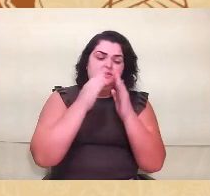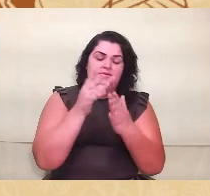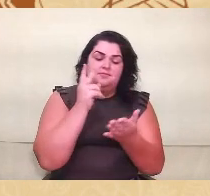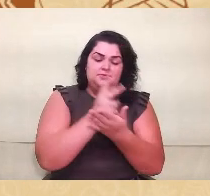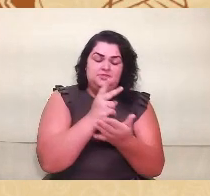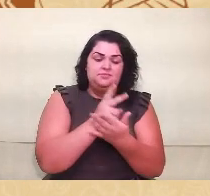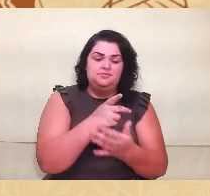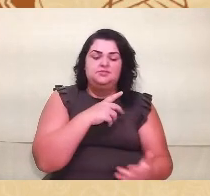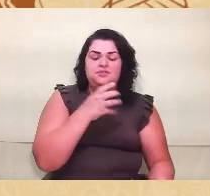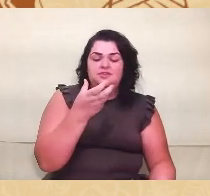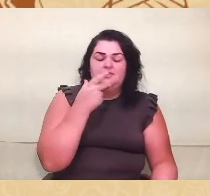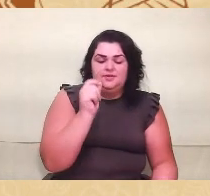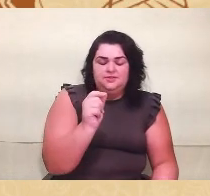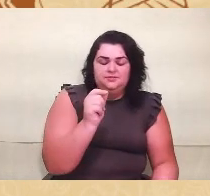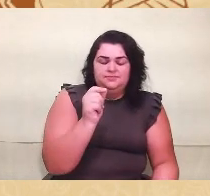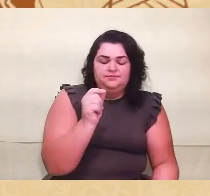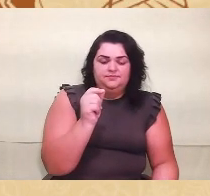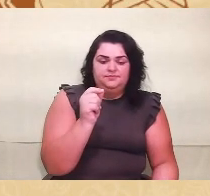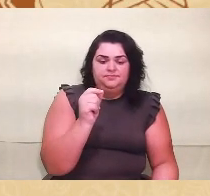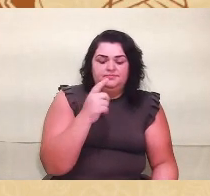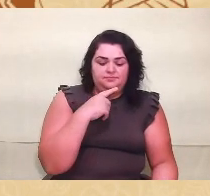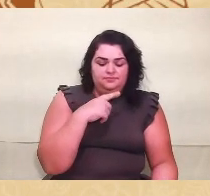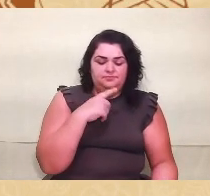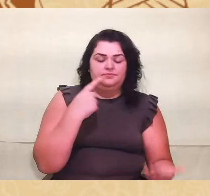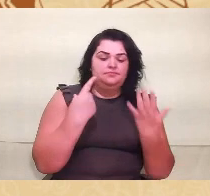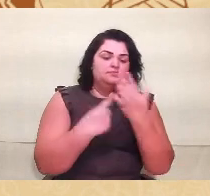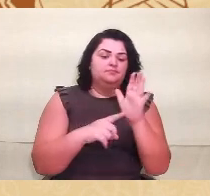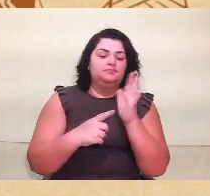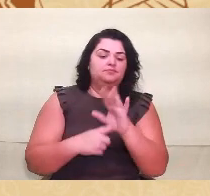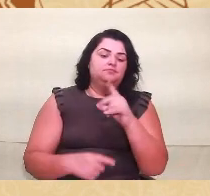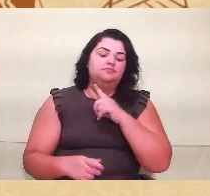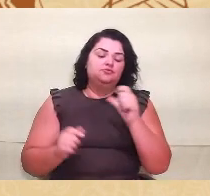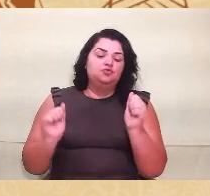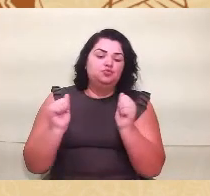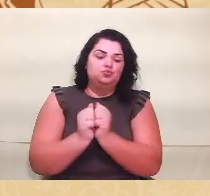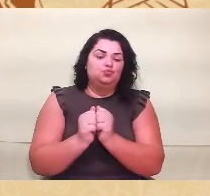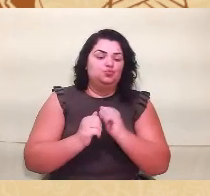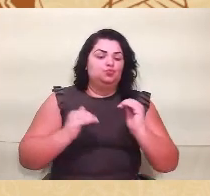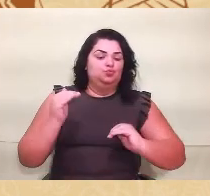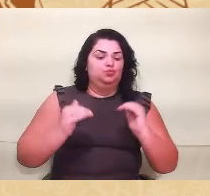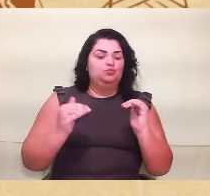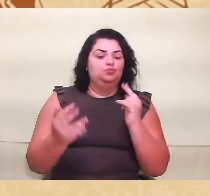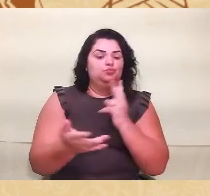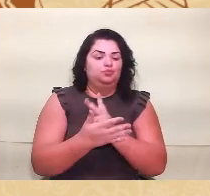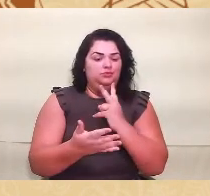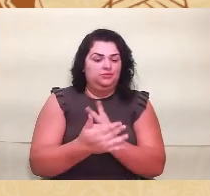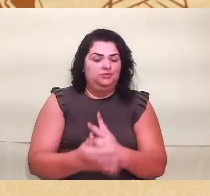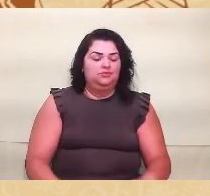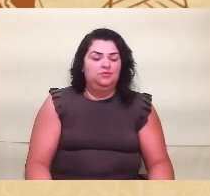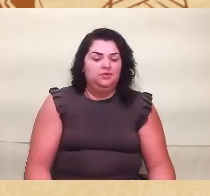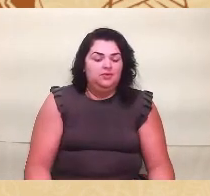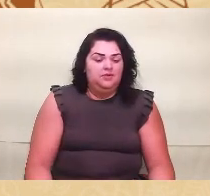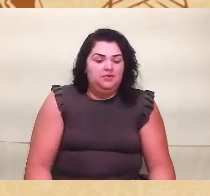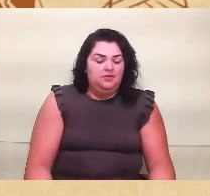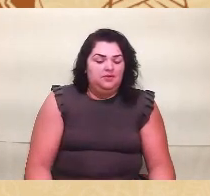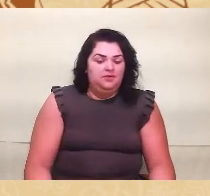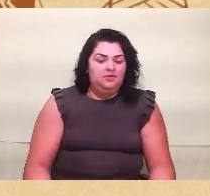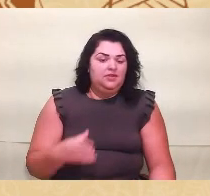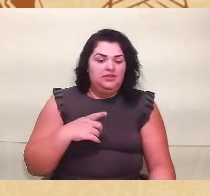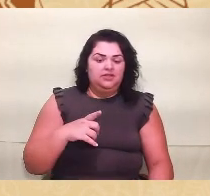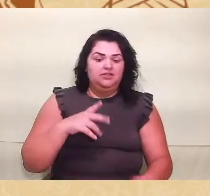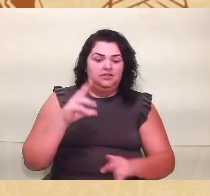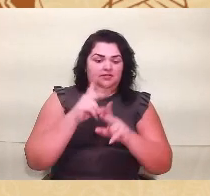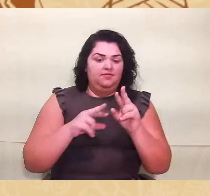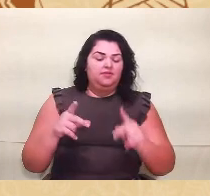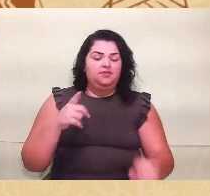só queria sinalizar que a gente está junto, né? E entendo que com essas diferenças a